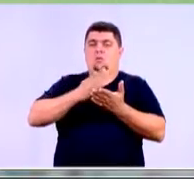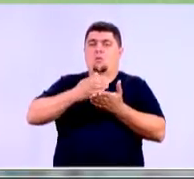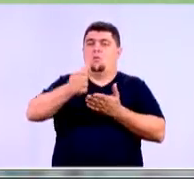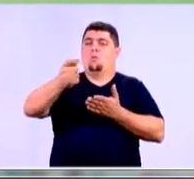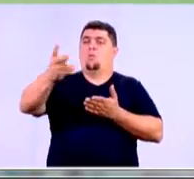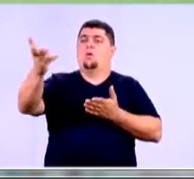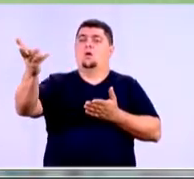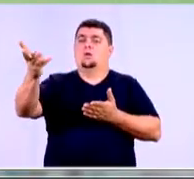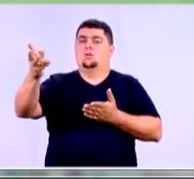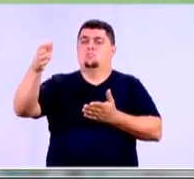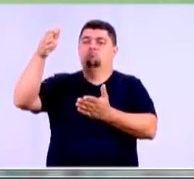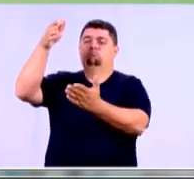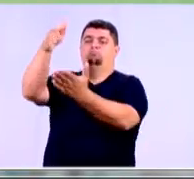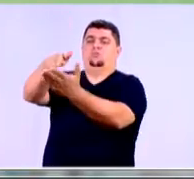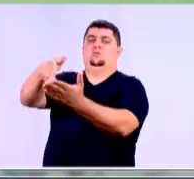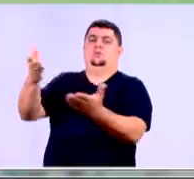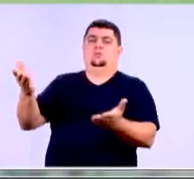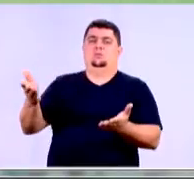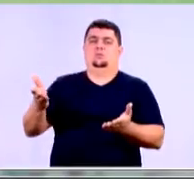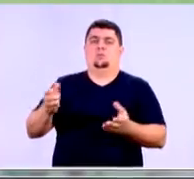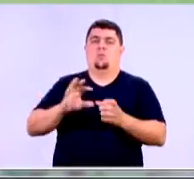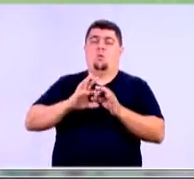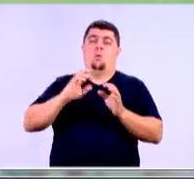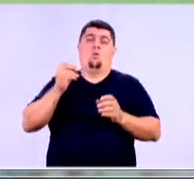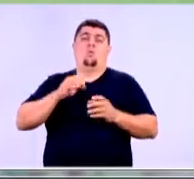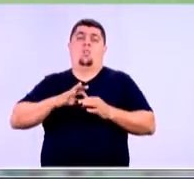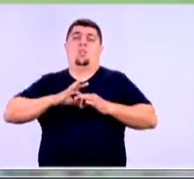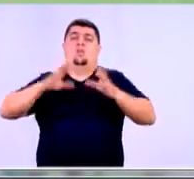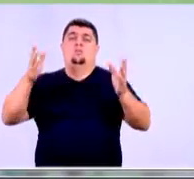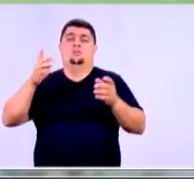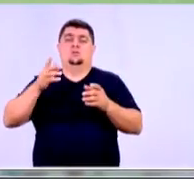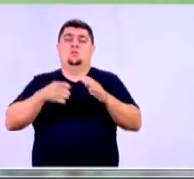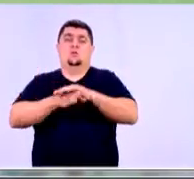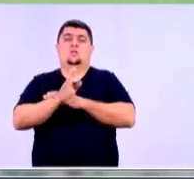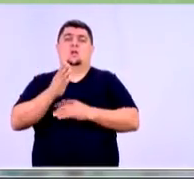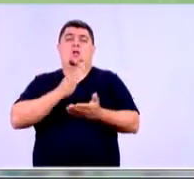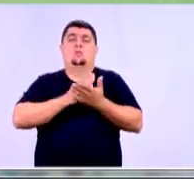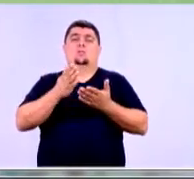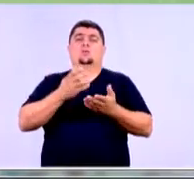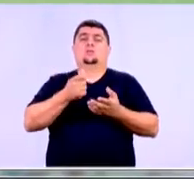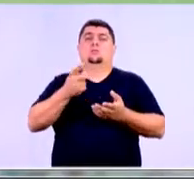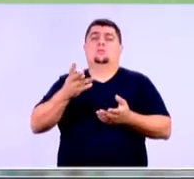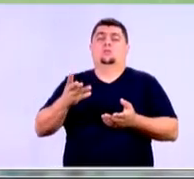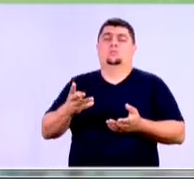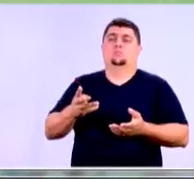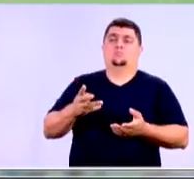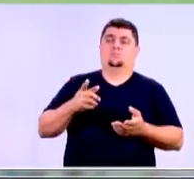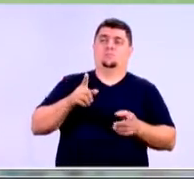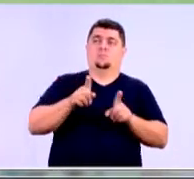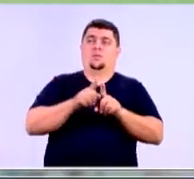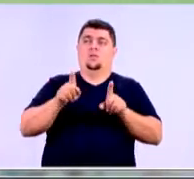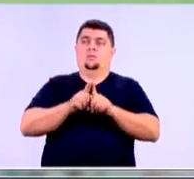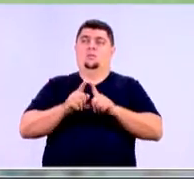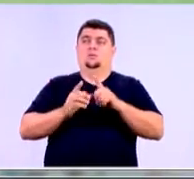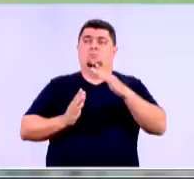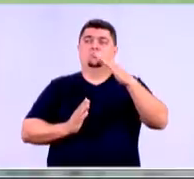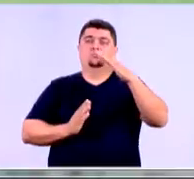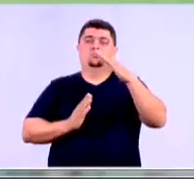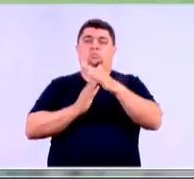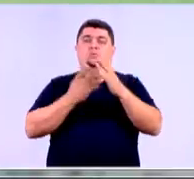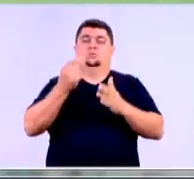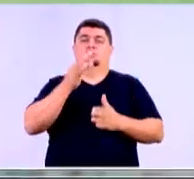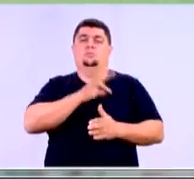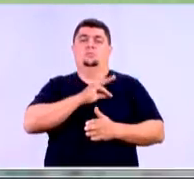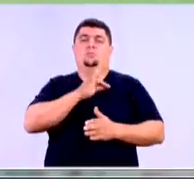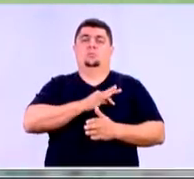vai fazer e quando vem a entrada, se é 30, 60, 90. Além disso, o limite de comprometimento da renda do cliente